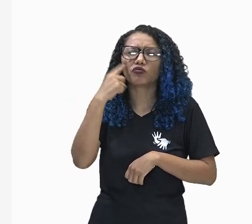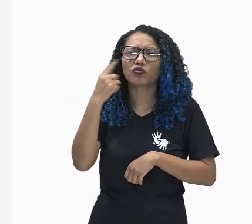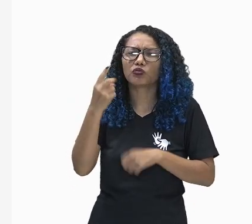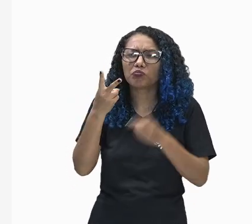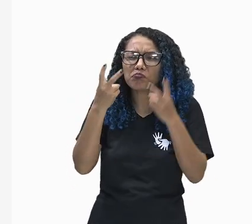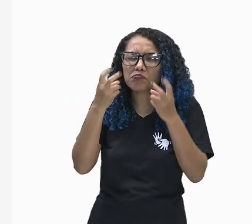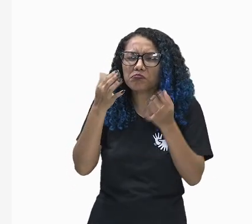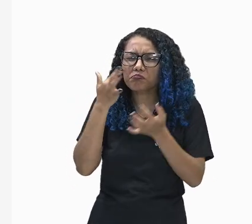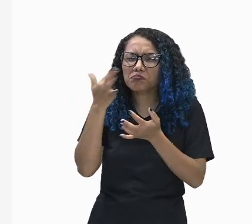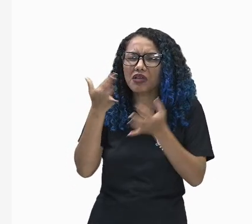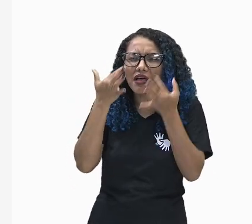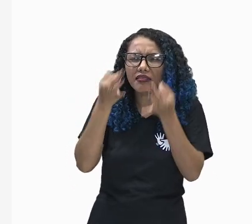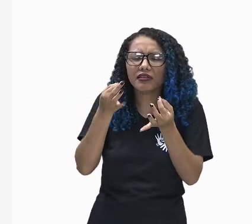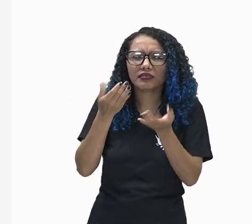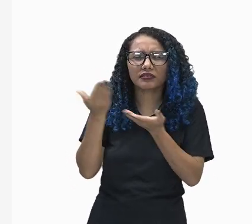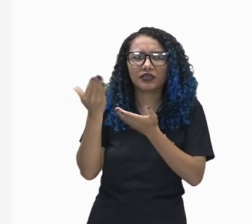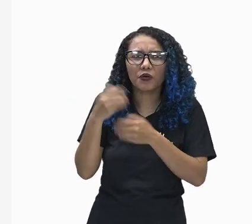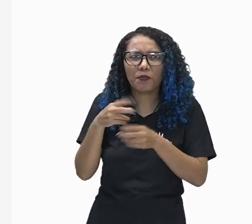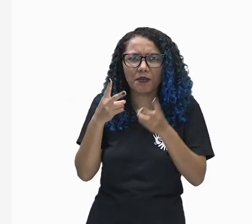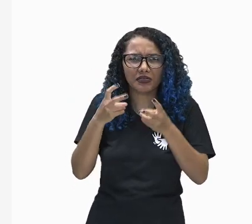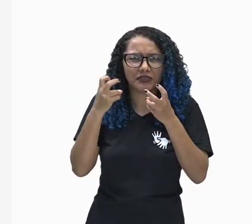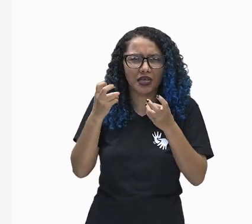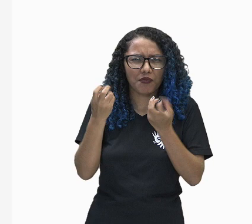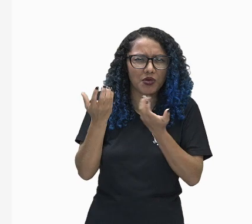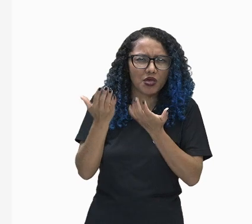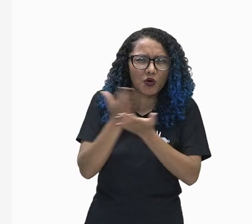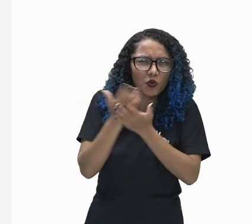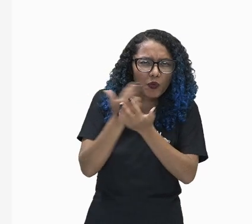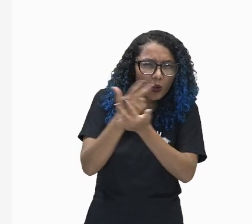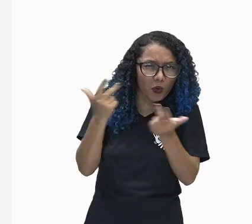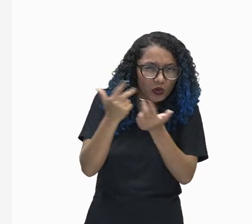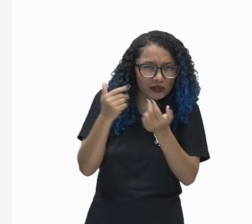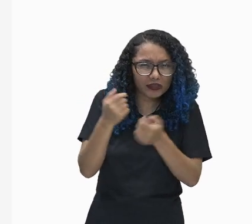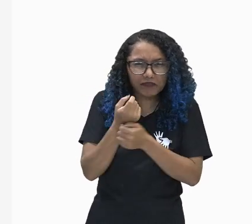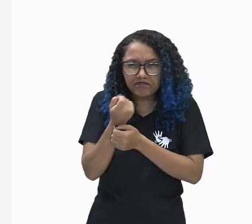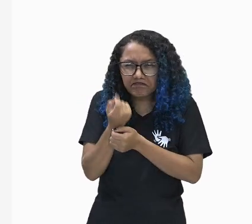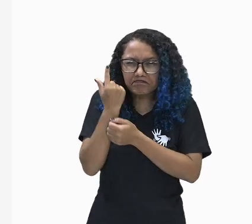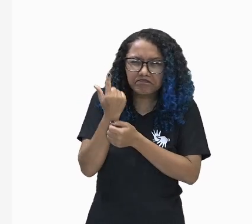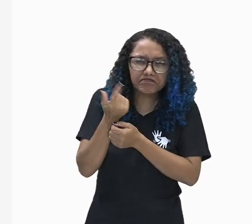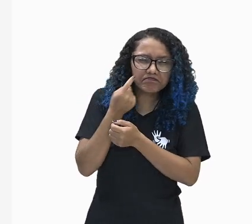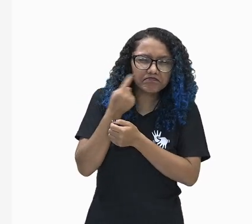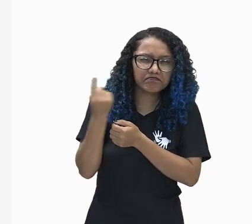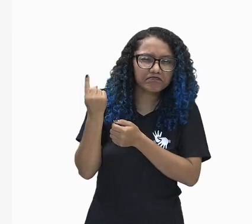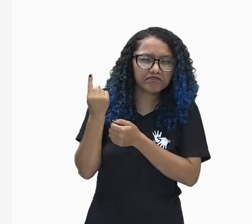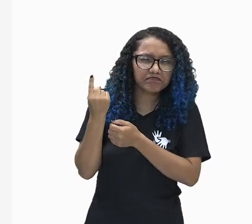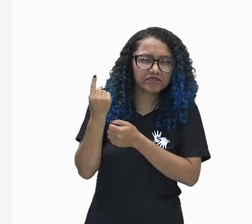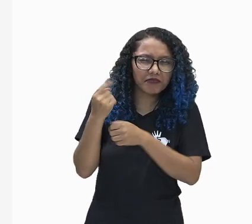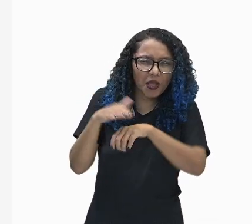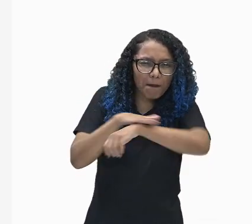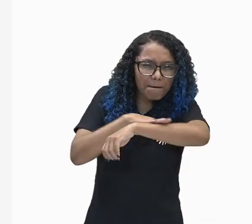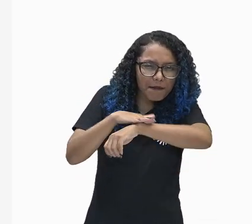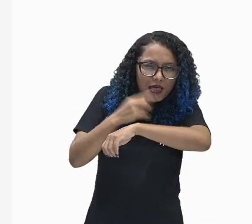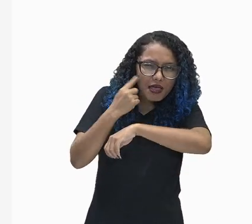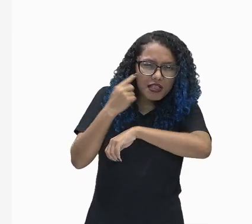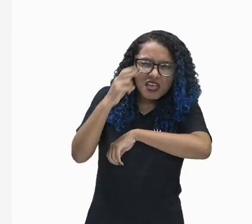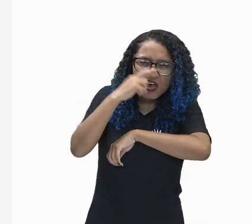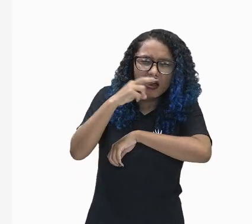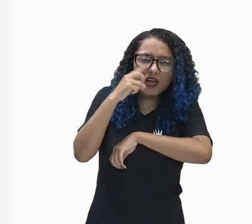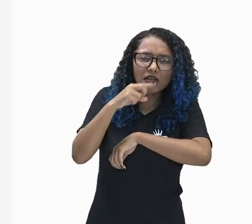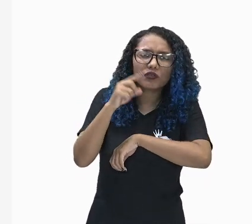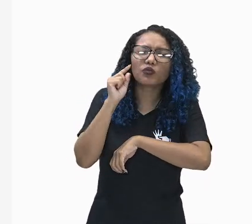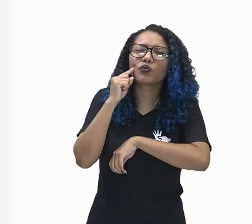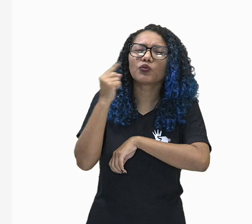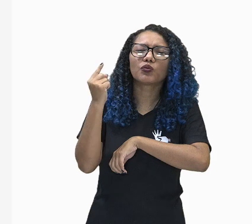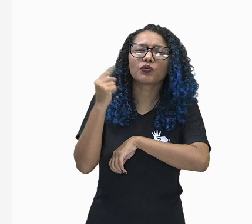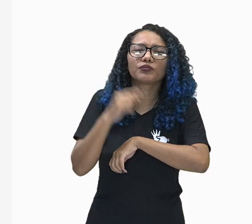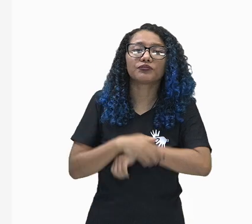Vocês conseguem ver uma estrutura muito diferenciada, muito peculiar na superfície da pele desse rato? A primeira